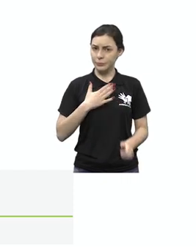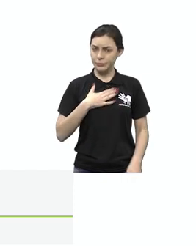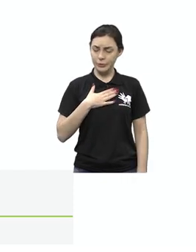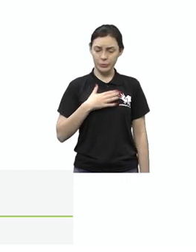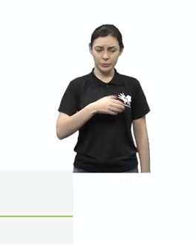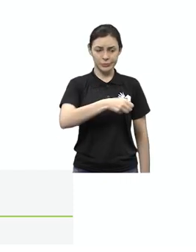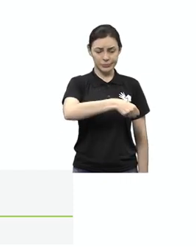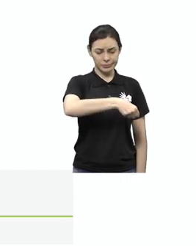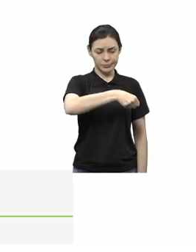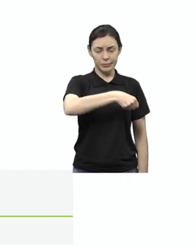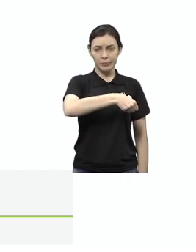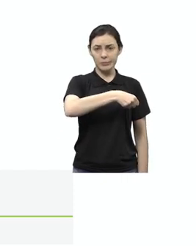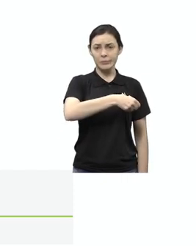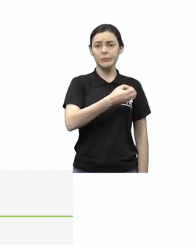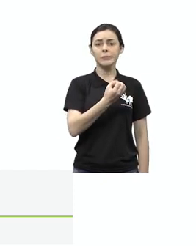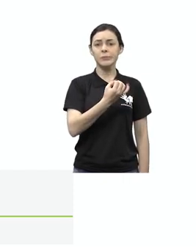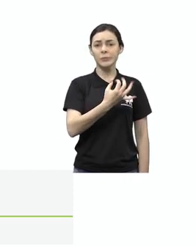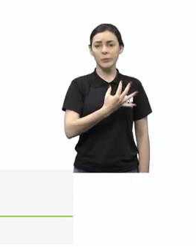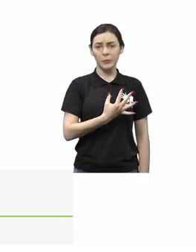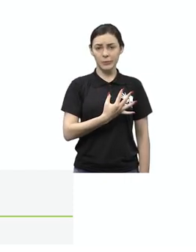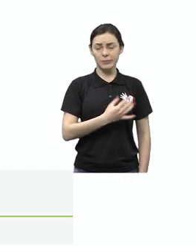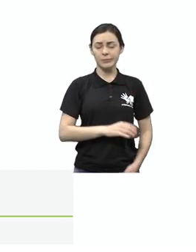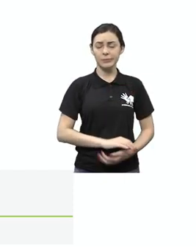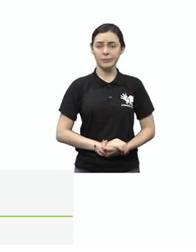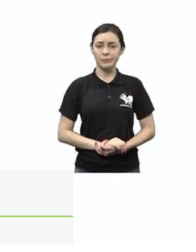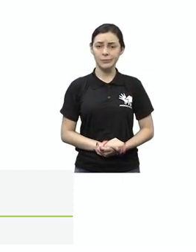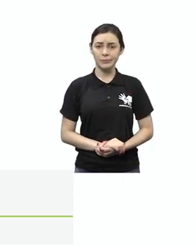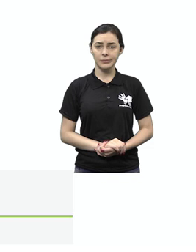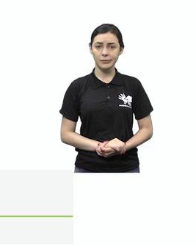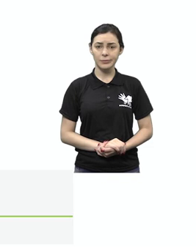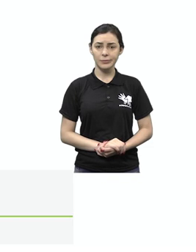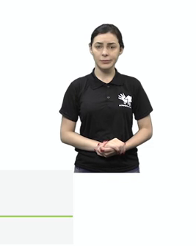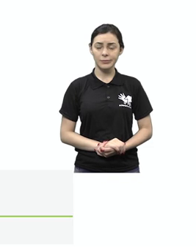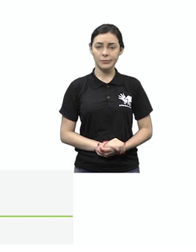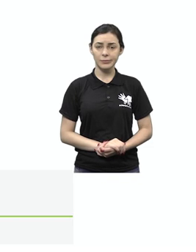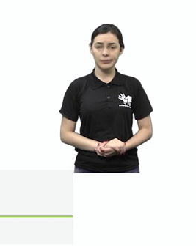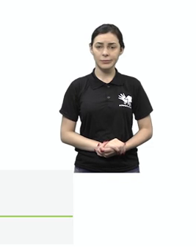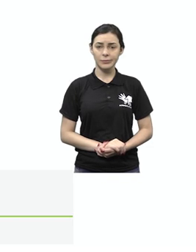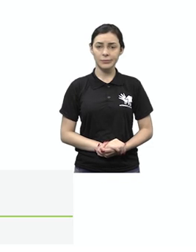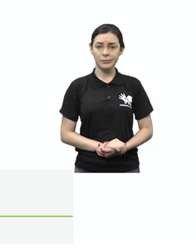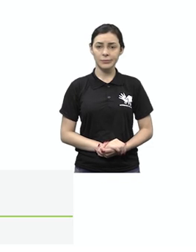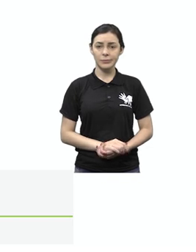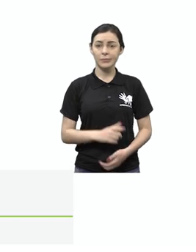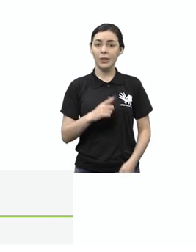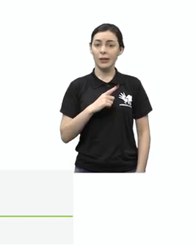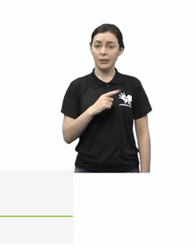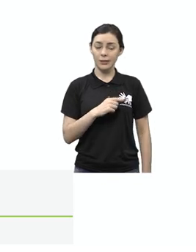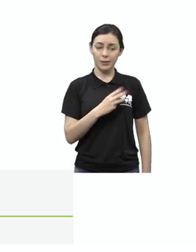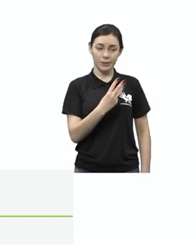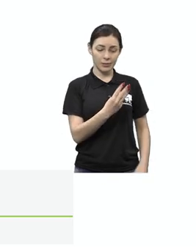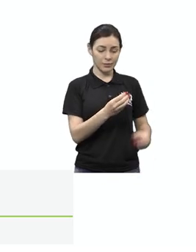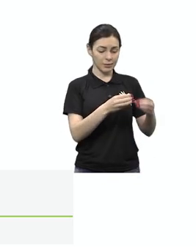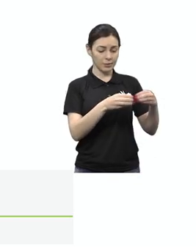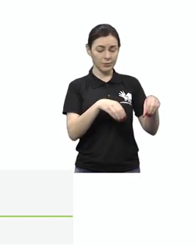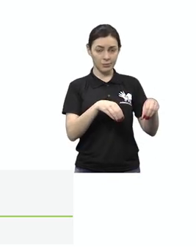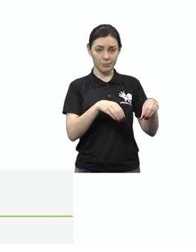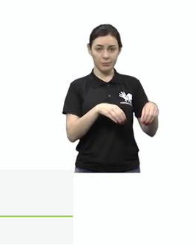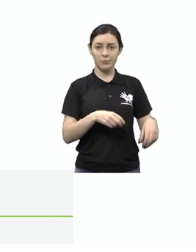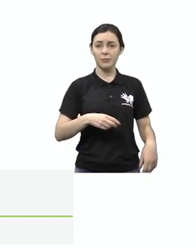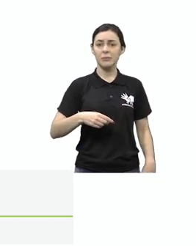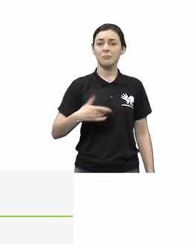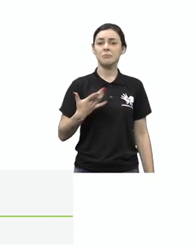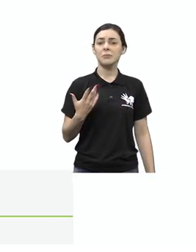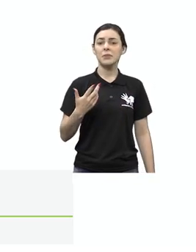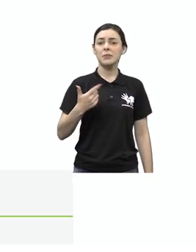Contem lá comigo. Na primeira cesta, quantos ovos eu tenho? Vamos ver? Eu tenho 3